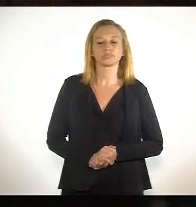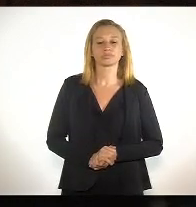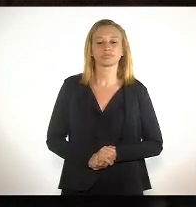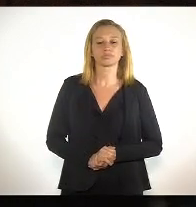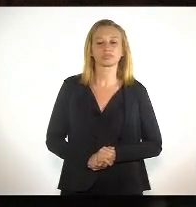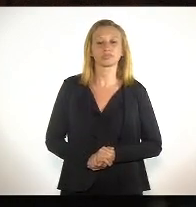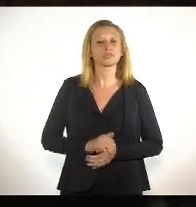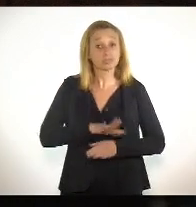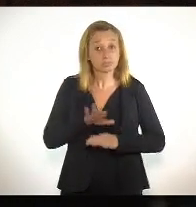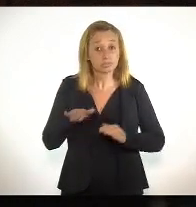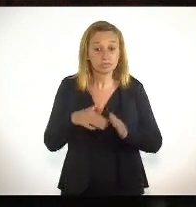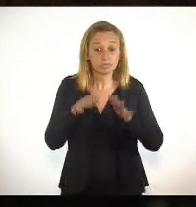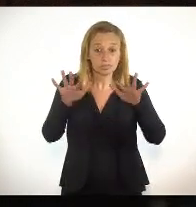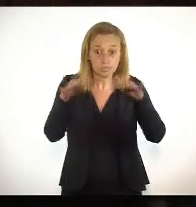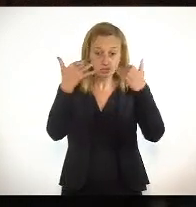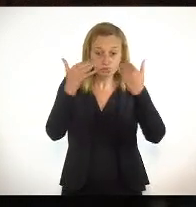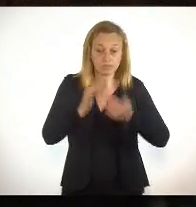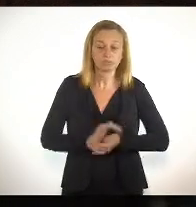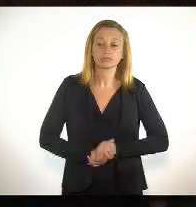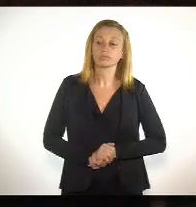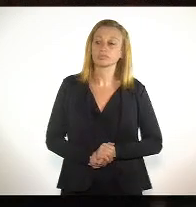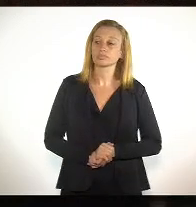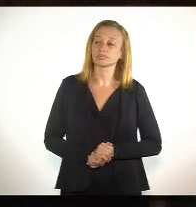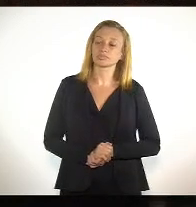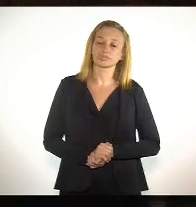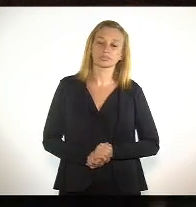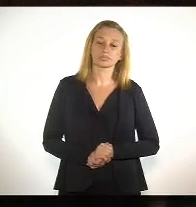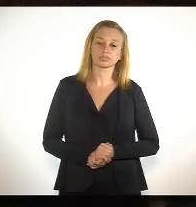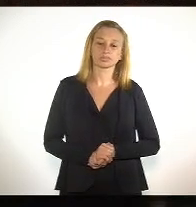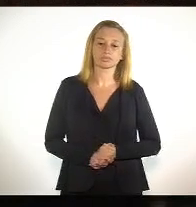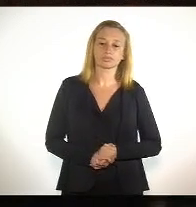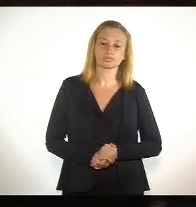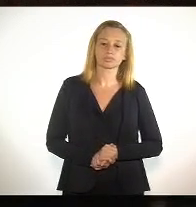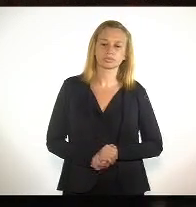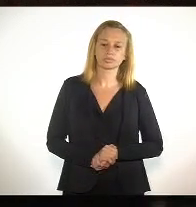a todos aqueles que estão nos assistindo, diz o seguinte: